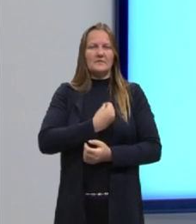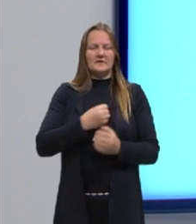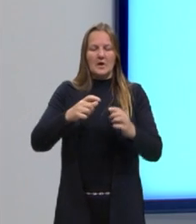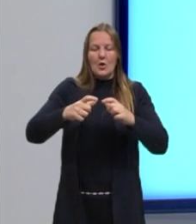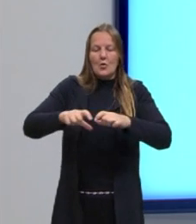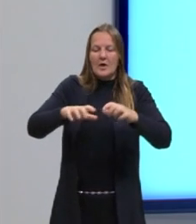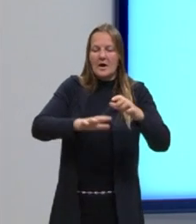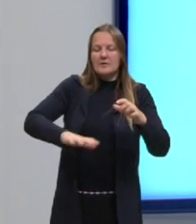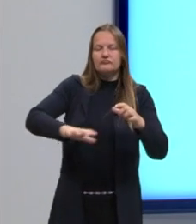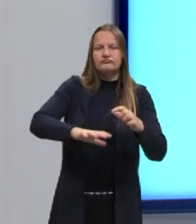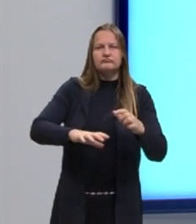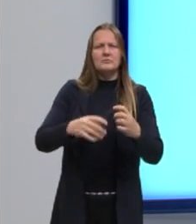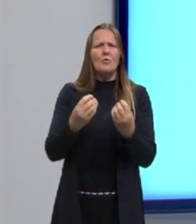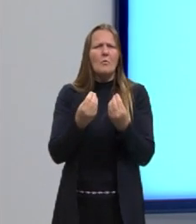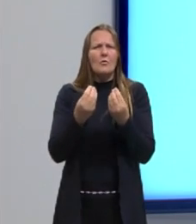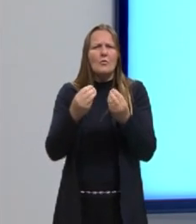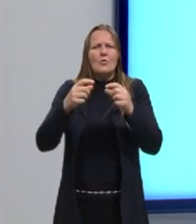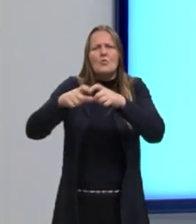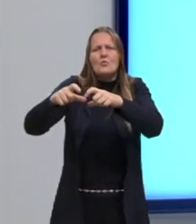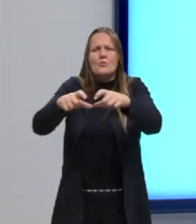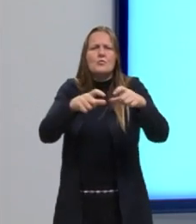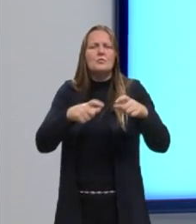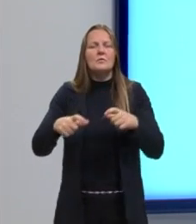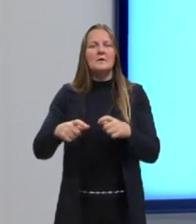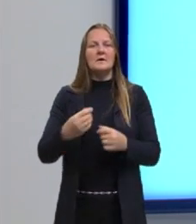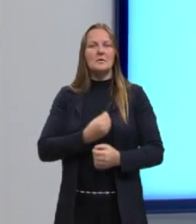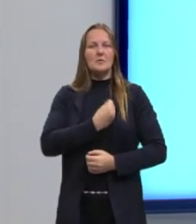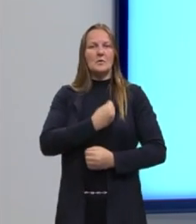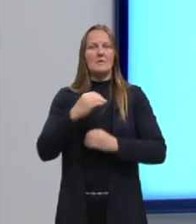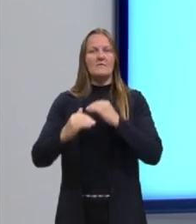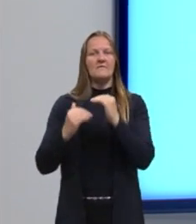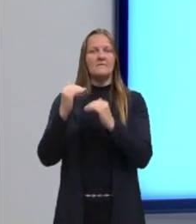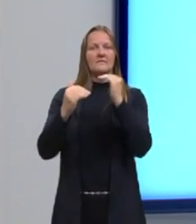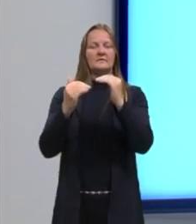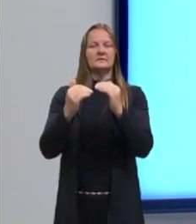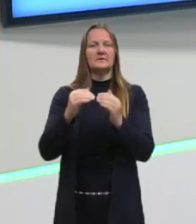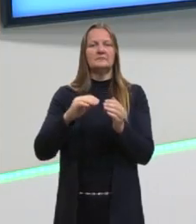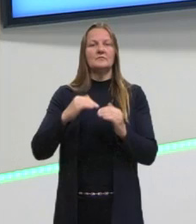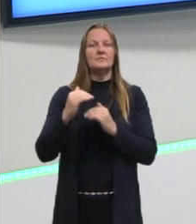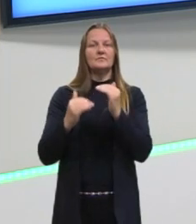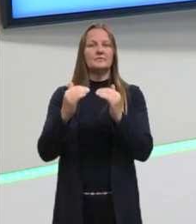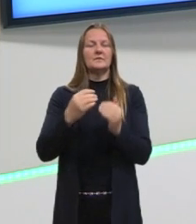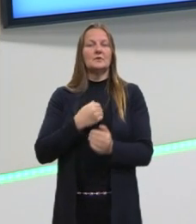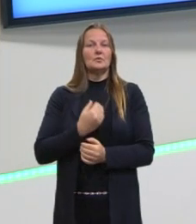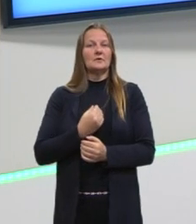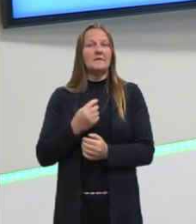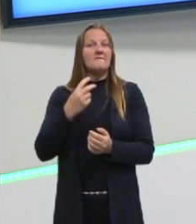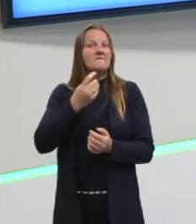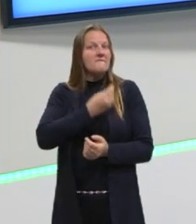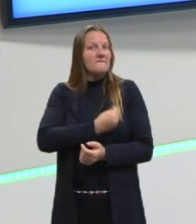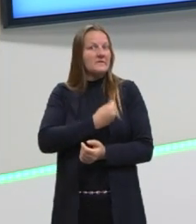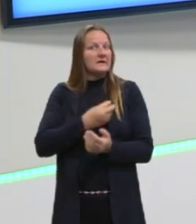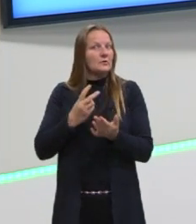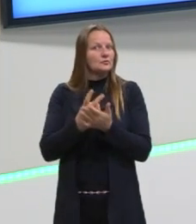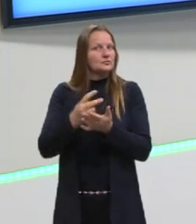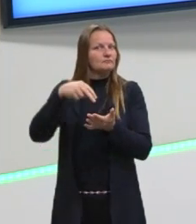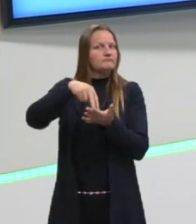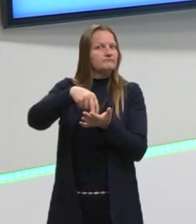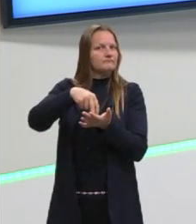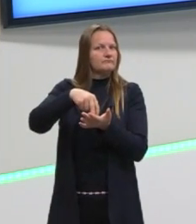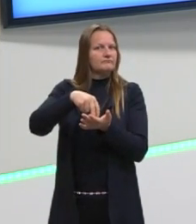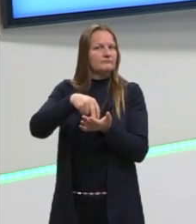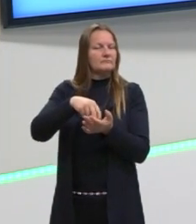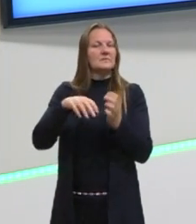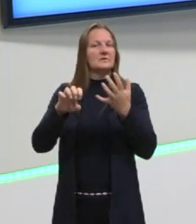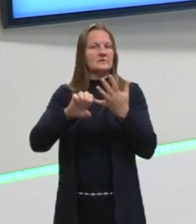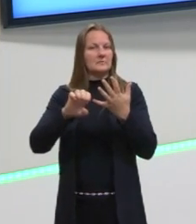ou as condições seguras para o desenvolvimento e a nossa sobrevivência enquanto espécie né